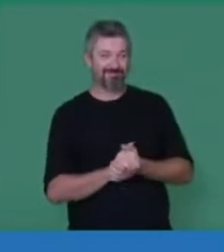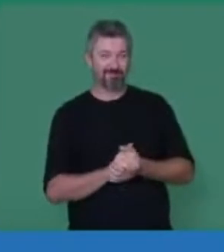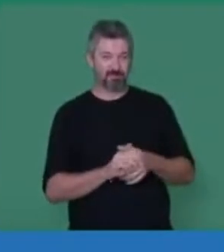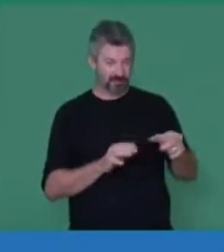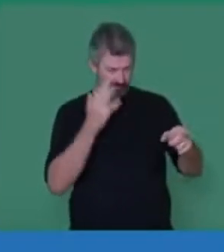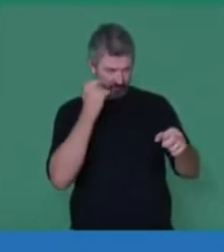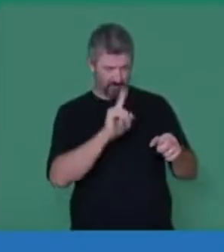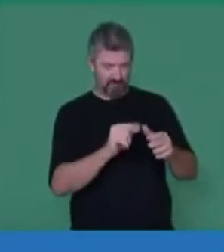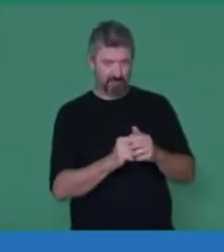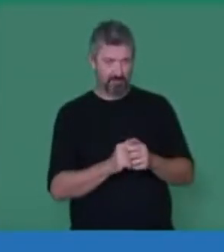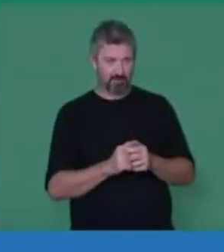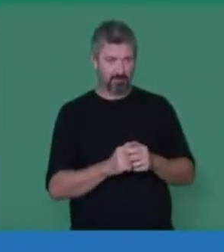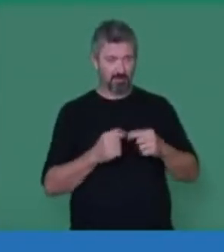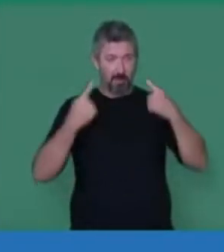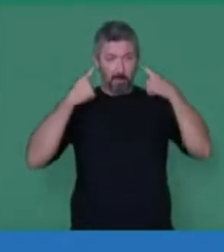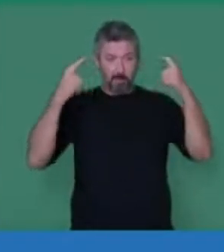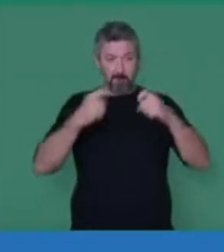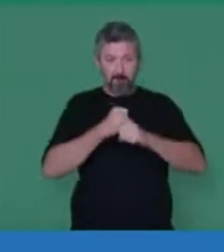sabe.